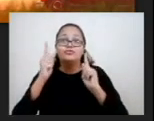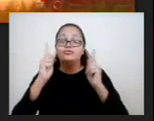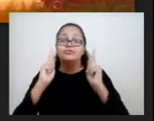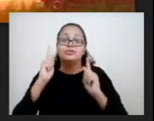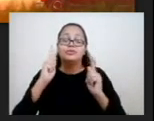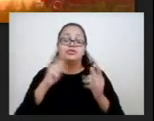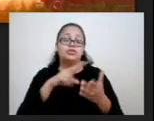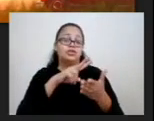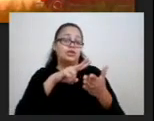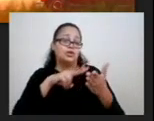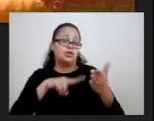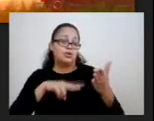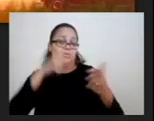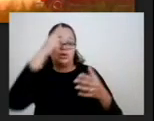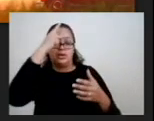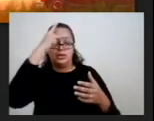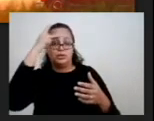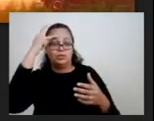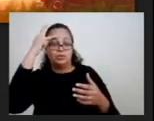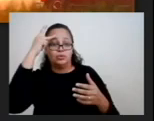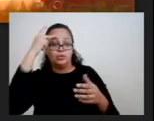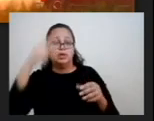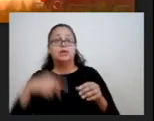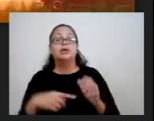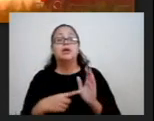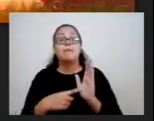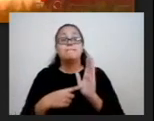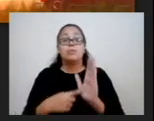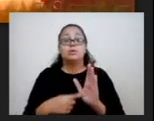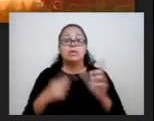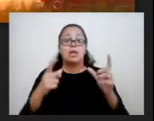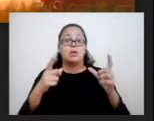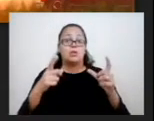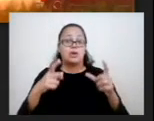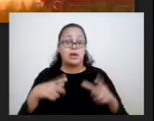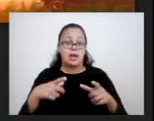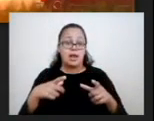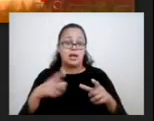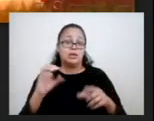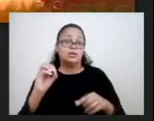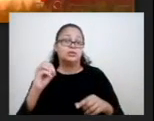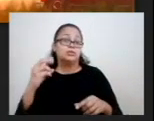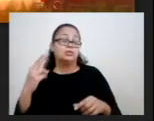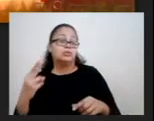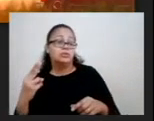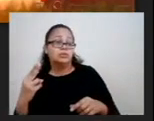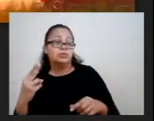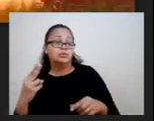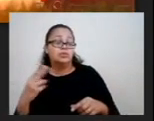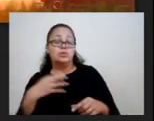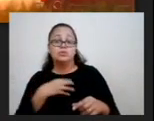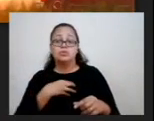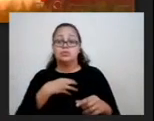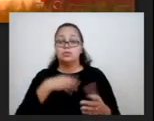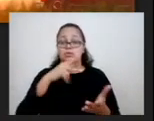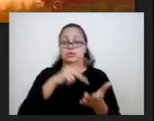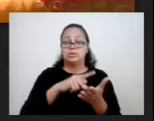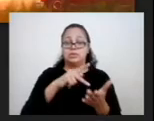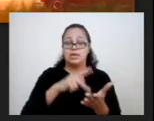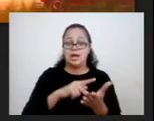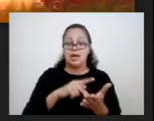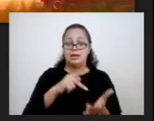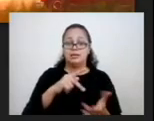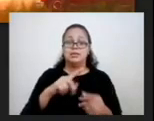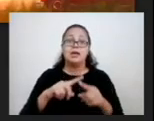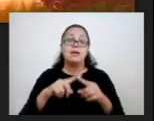vai retratar lugares e situações reais, geralmente, né? Mas incomuns. Eu tenho que falar alguma coisa